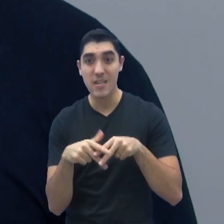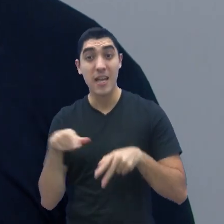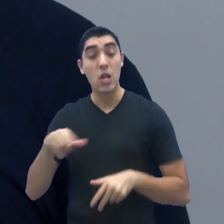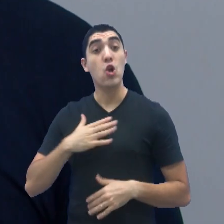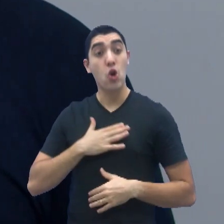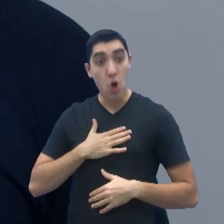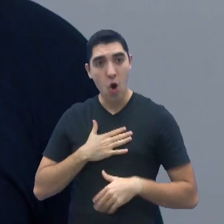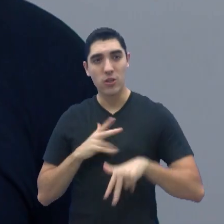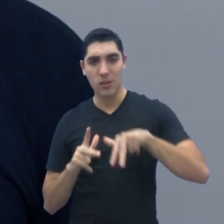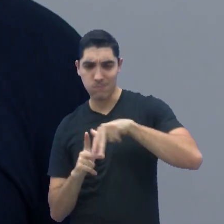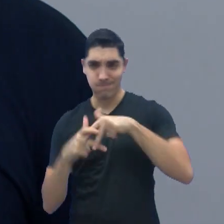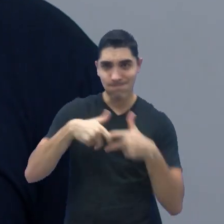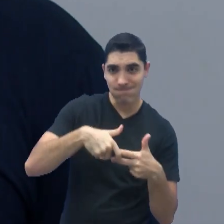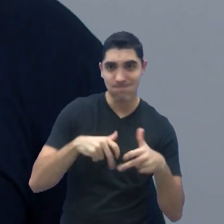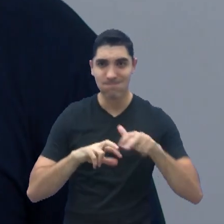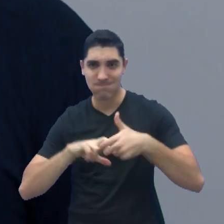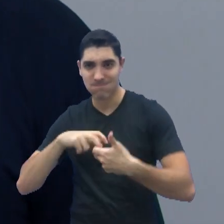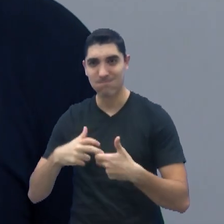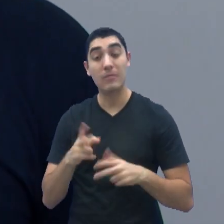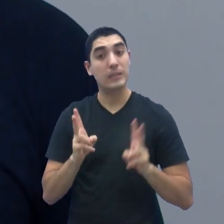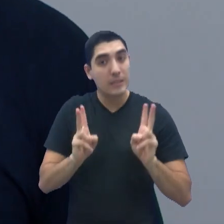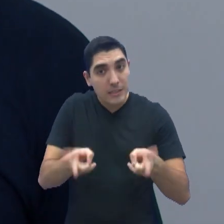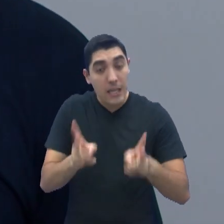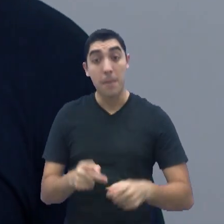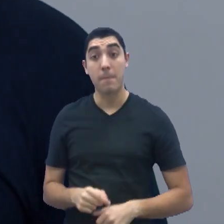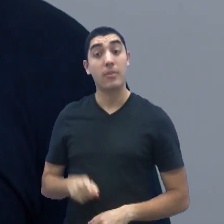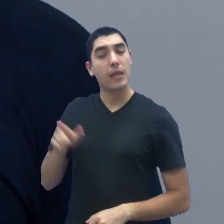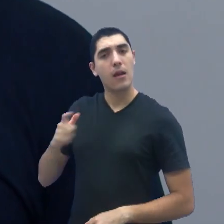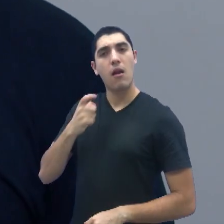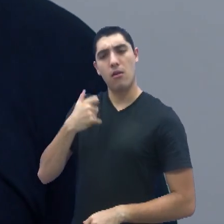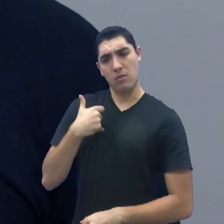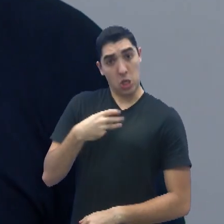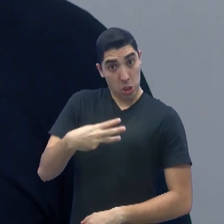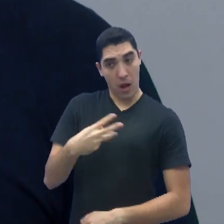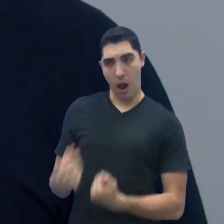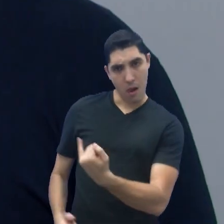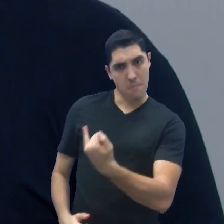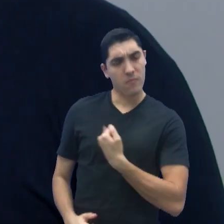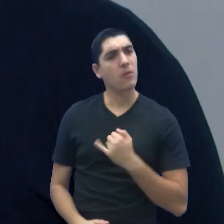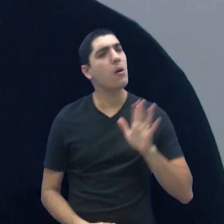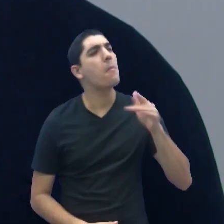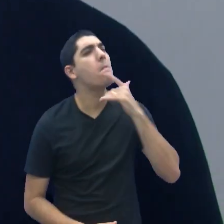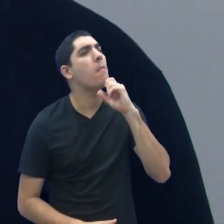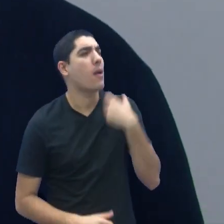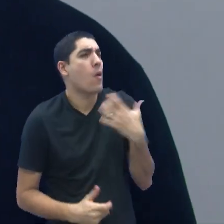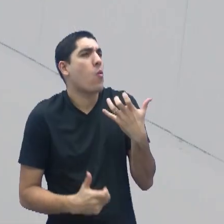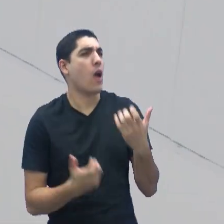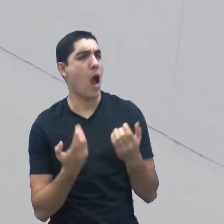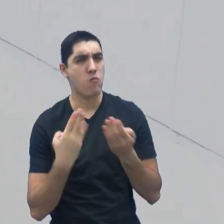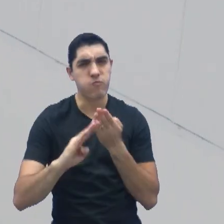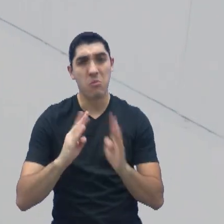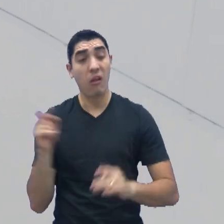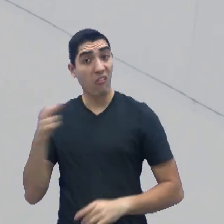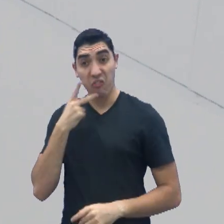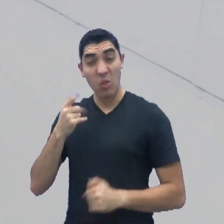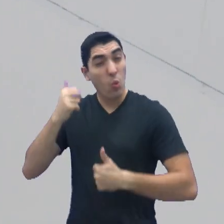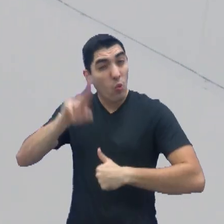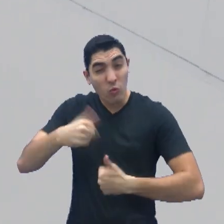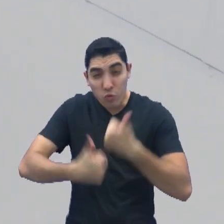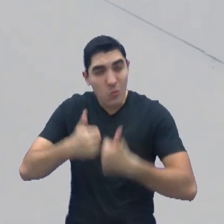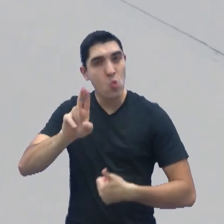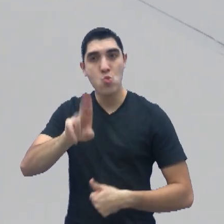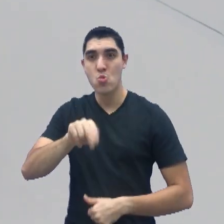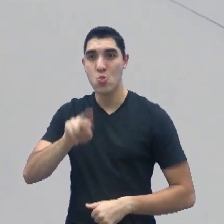guarda, como a gente fala no jiu-jitsu. E ele chegou com 3 anos para mim e falou: papai, quero fazer luta, nem pensou em fazer futebol. Mesmo com a